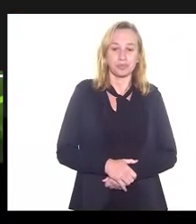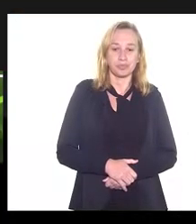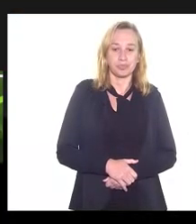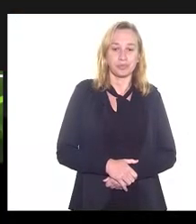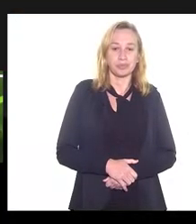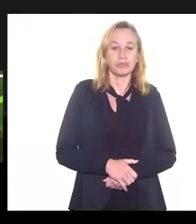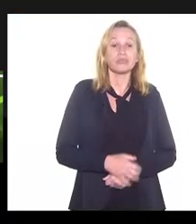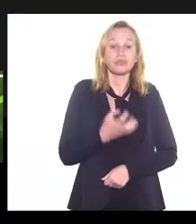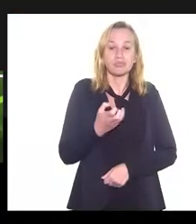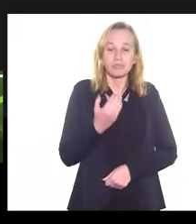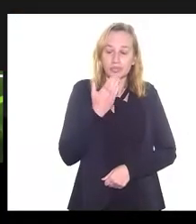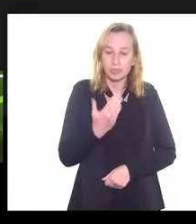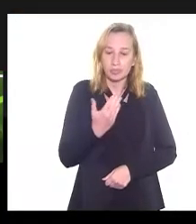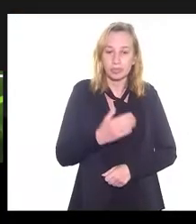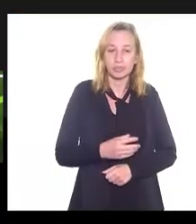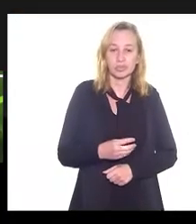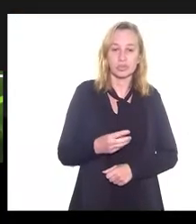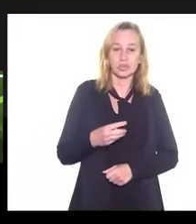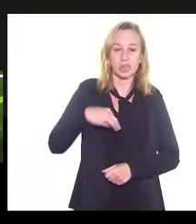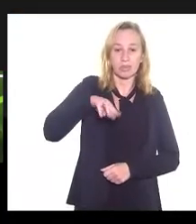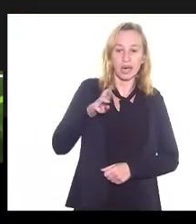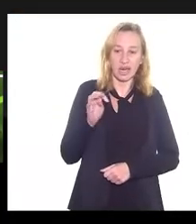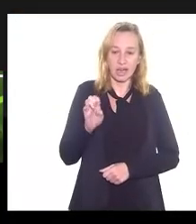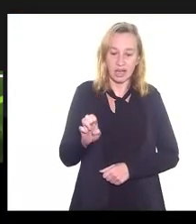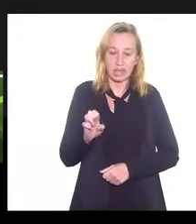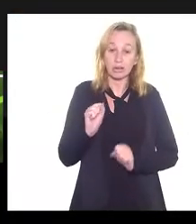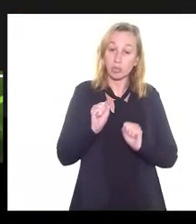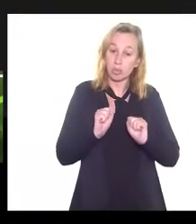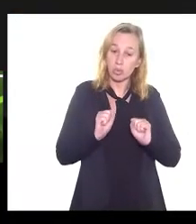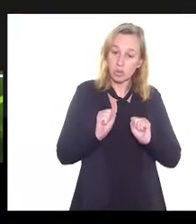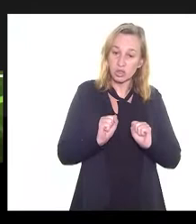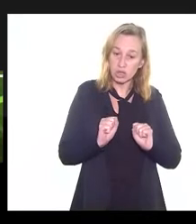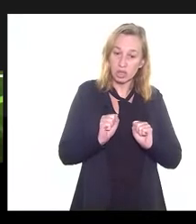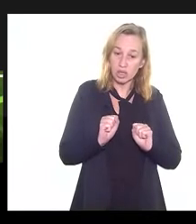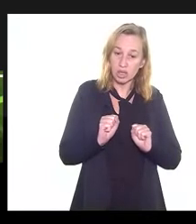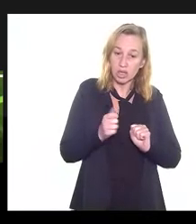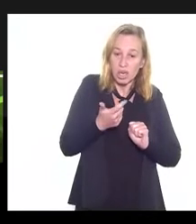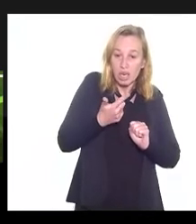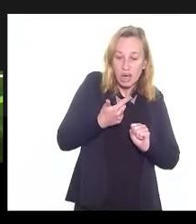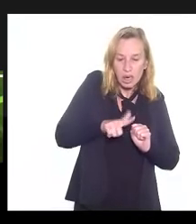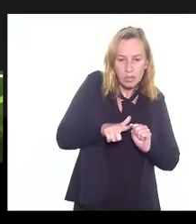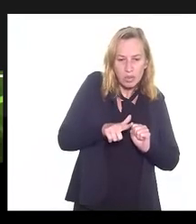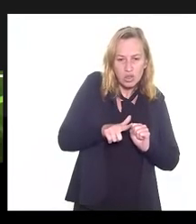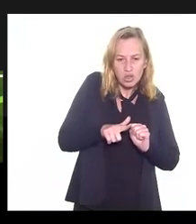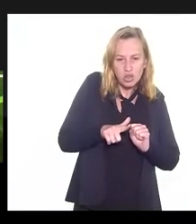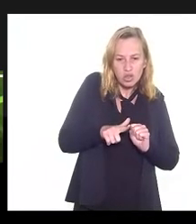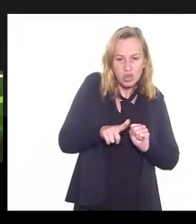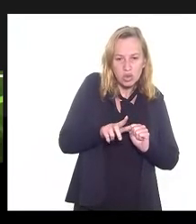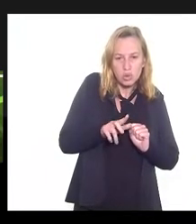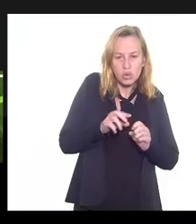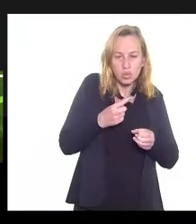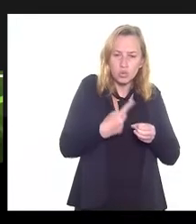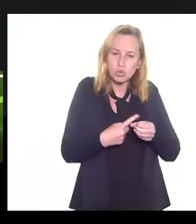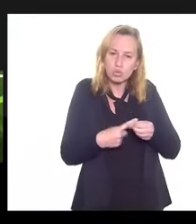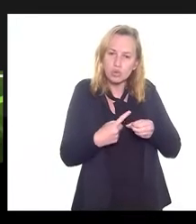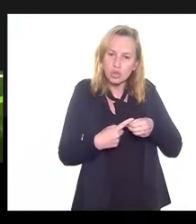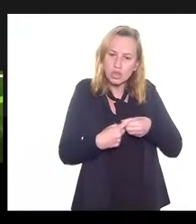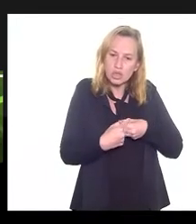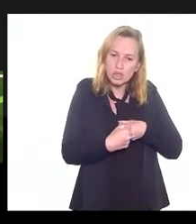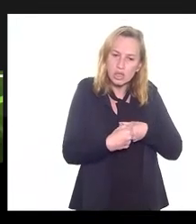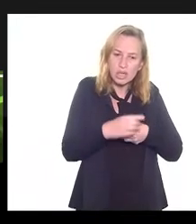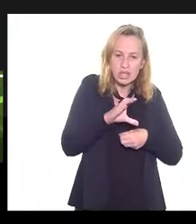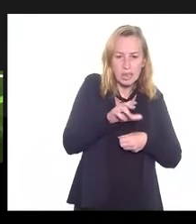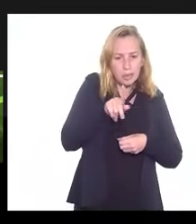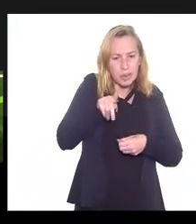Eu queria pedir a Margarete se ela poderia repetir. Eu anotei aqui os municípios, porque a